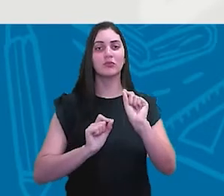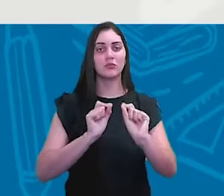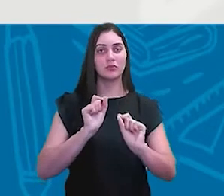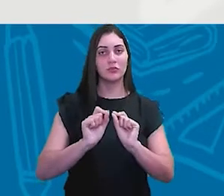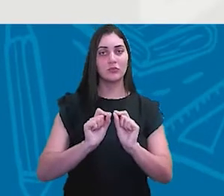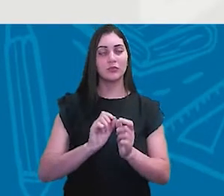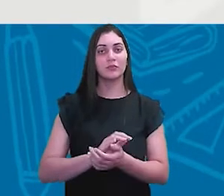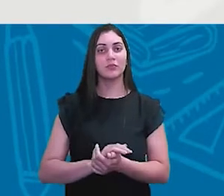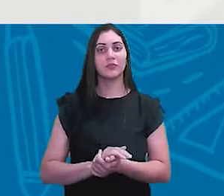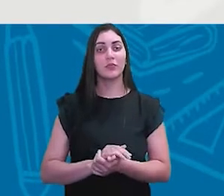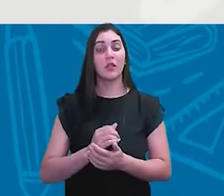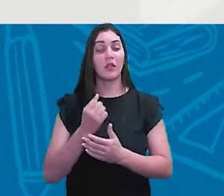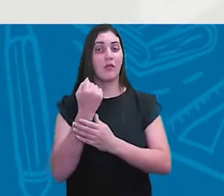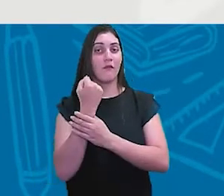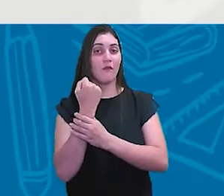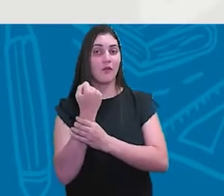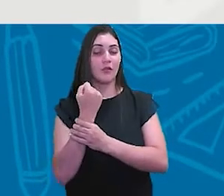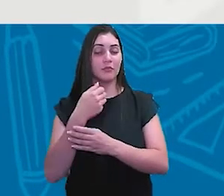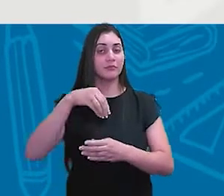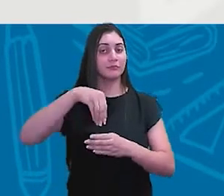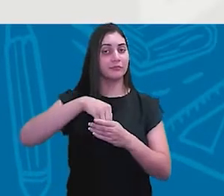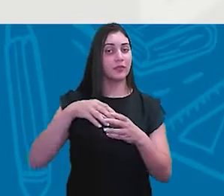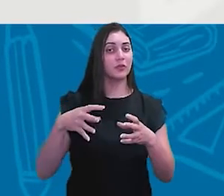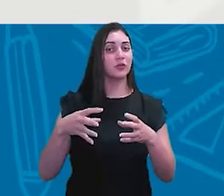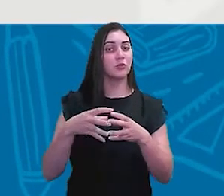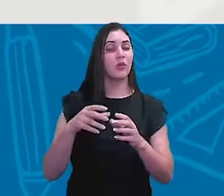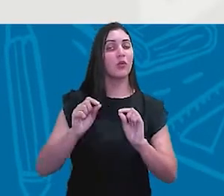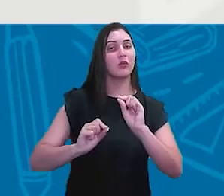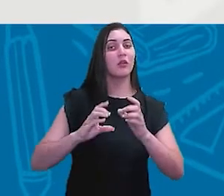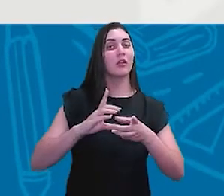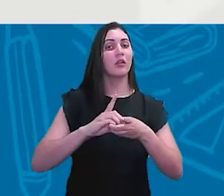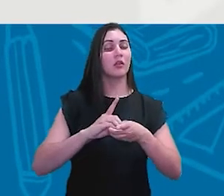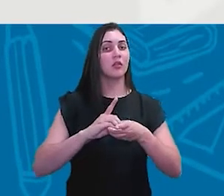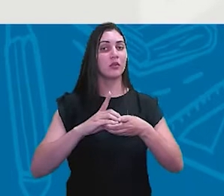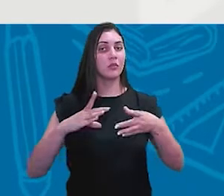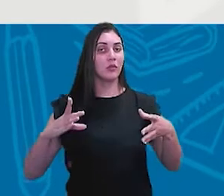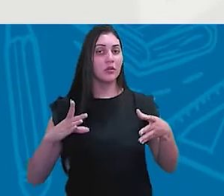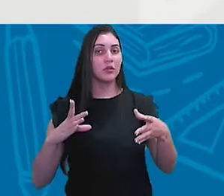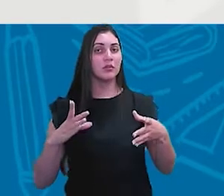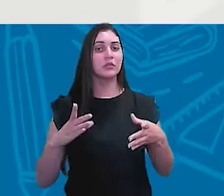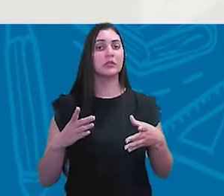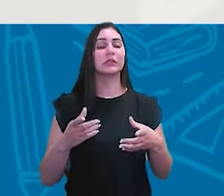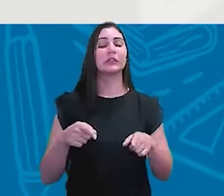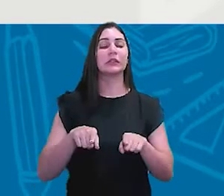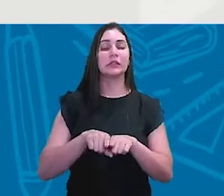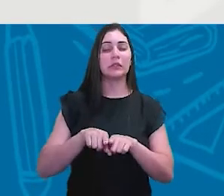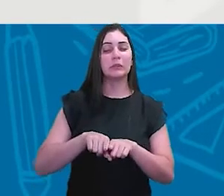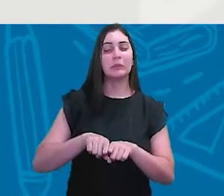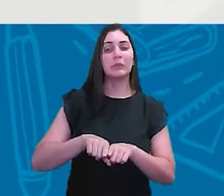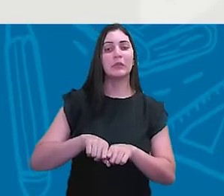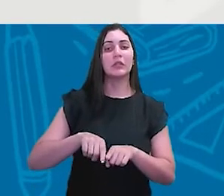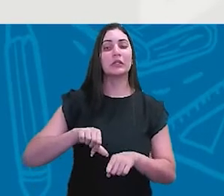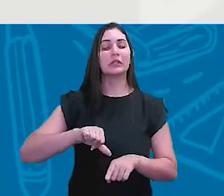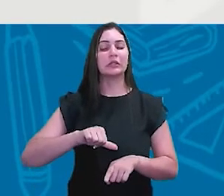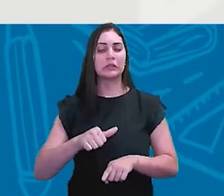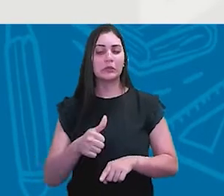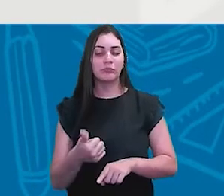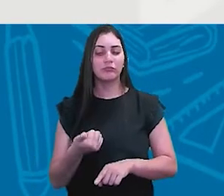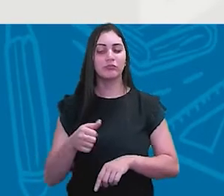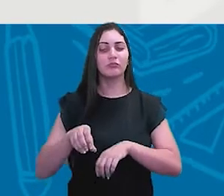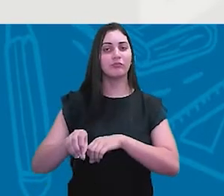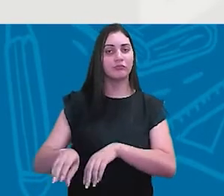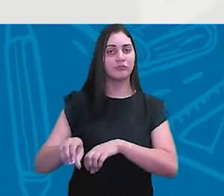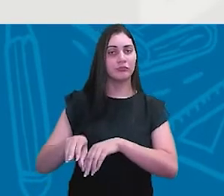de fortalecer dentro do bloco a democracia, né, a questão da qualidade técnica do ensino.